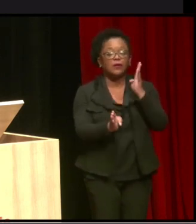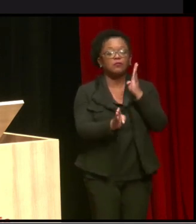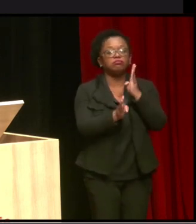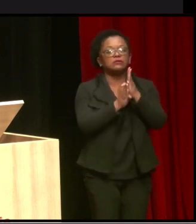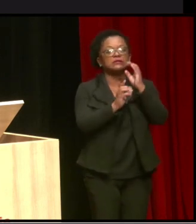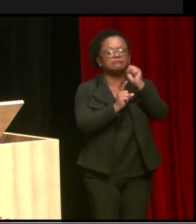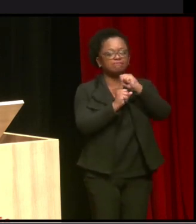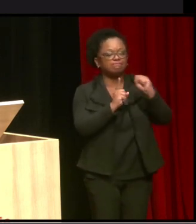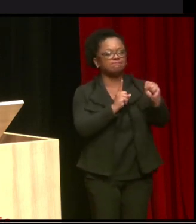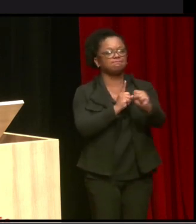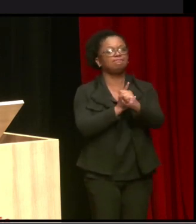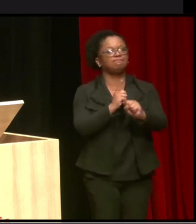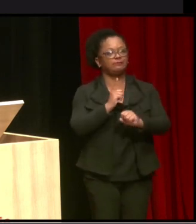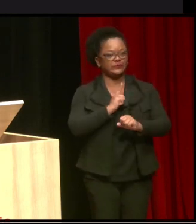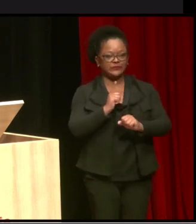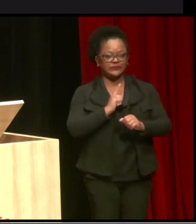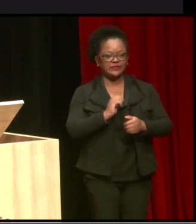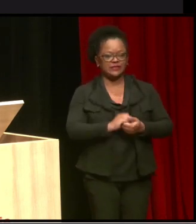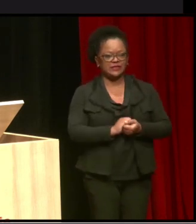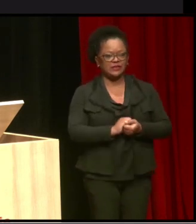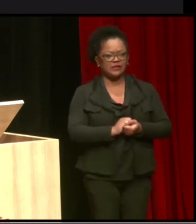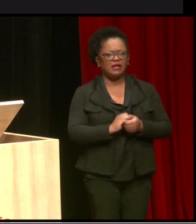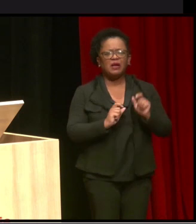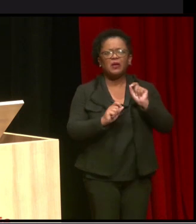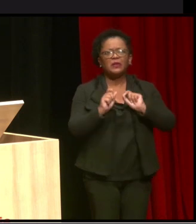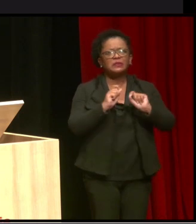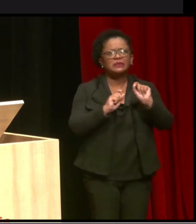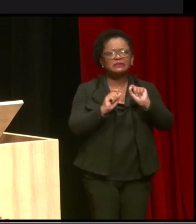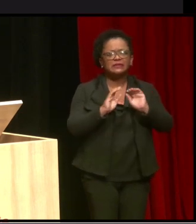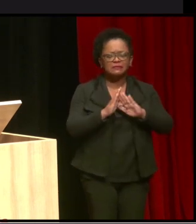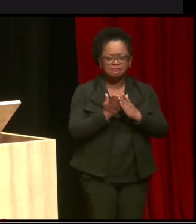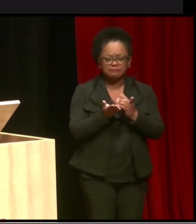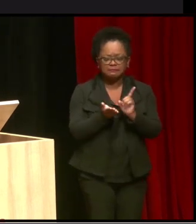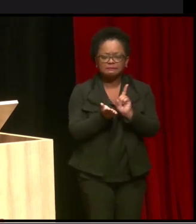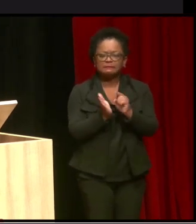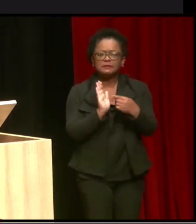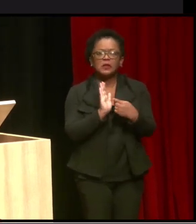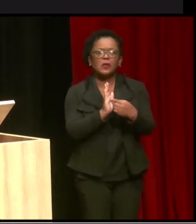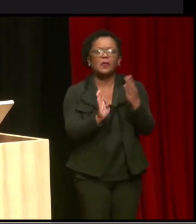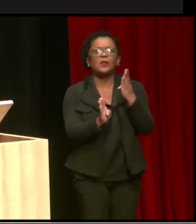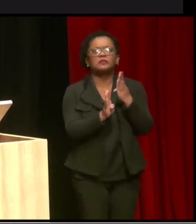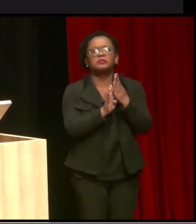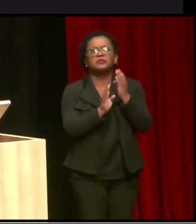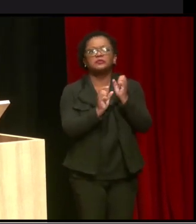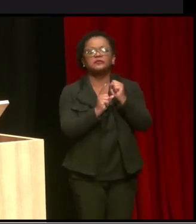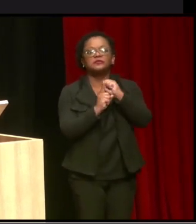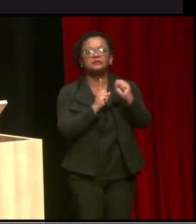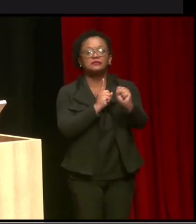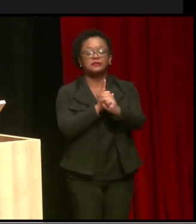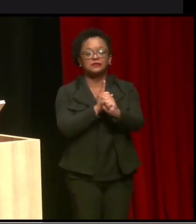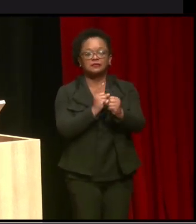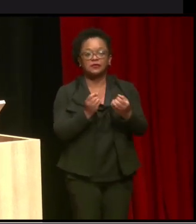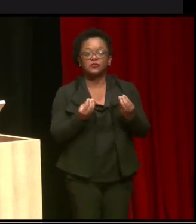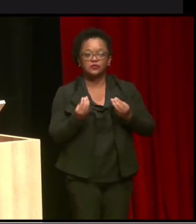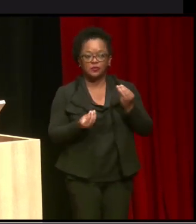muito importante. O que é a Bíblia deve produzir um impacto social? Deve? Claro que